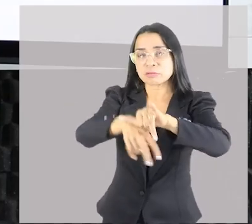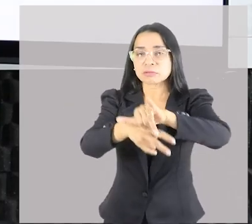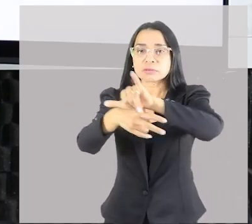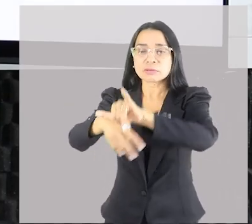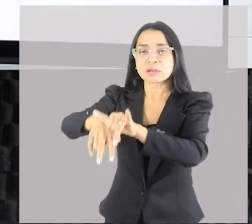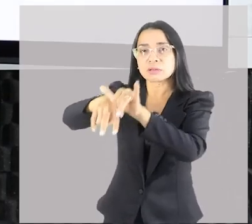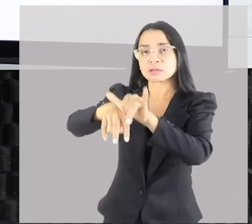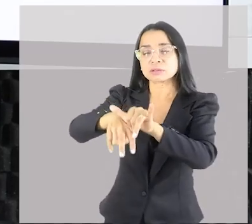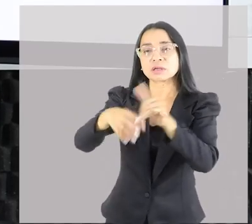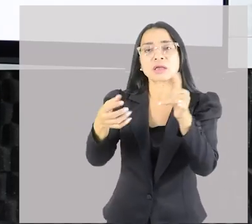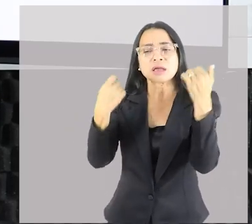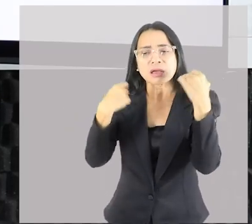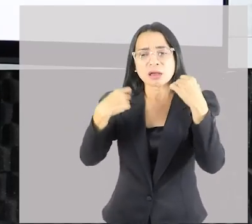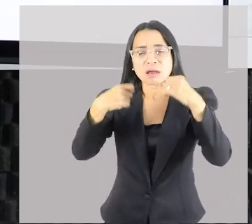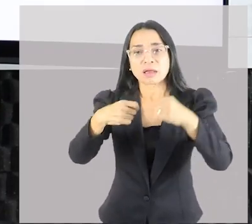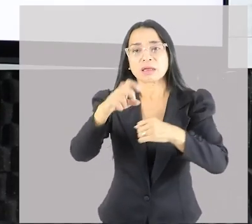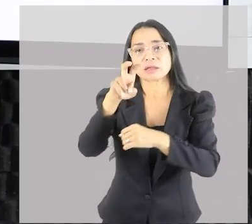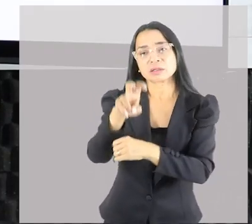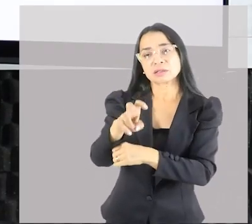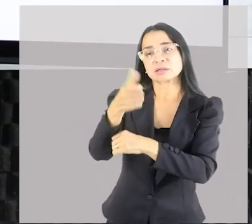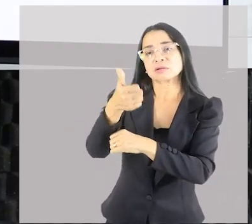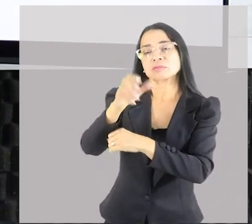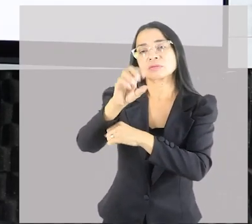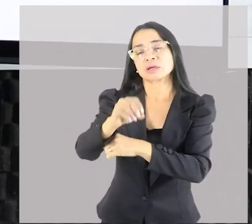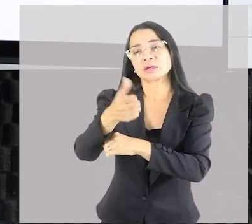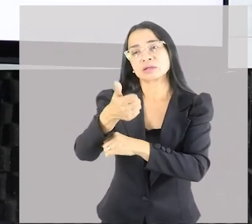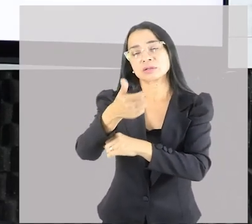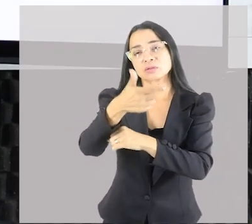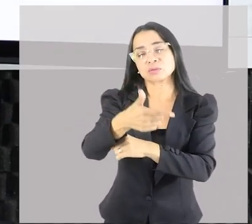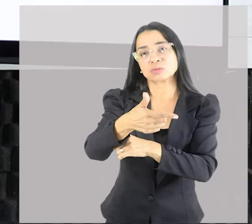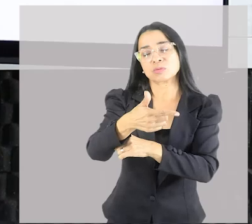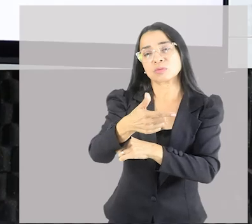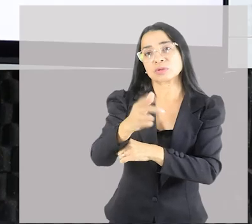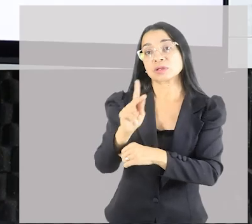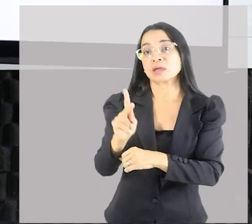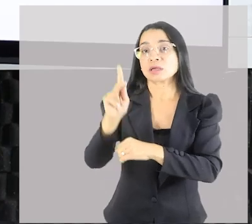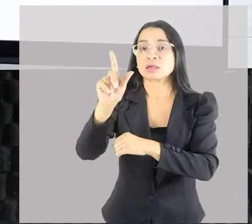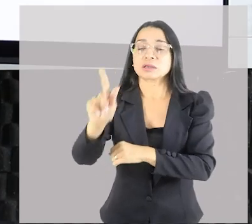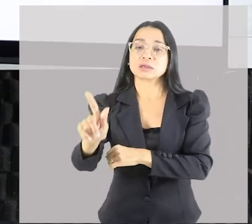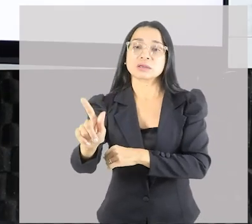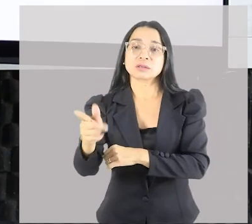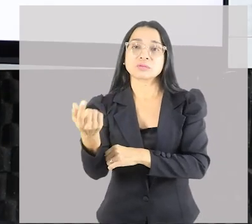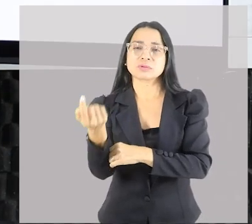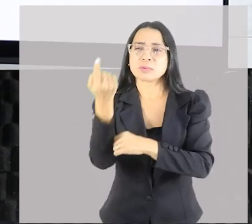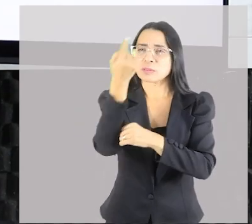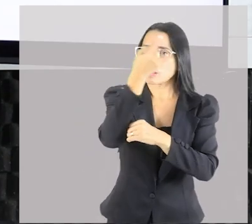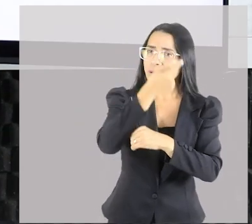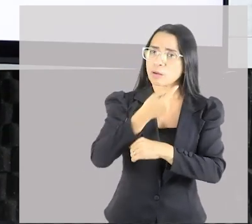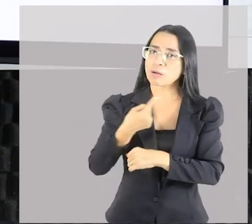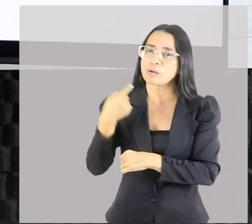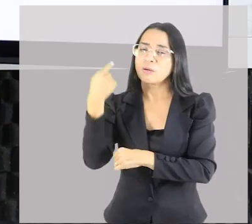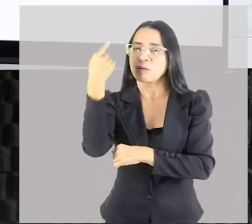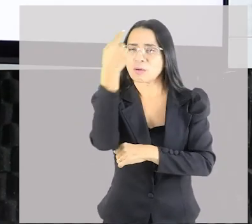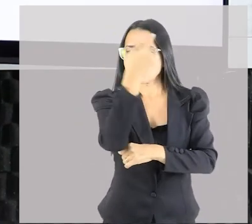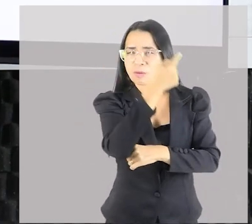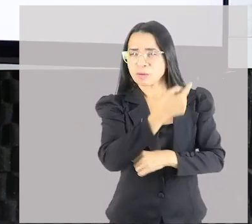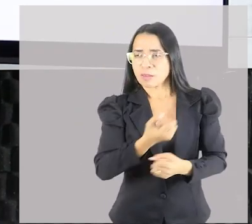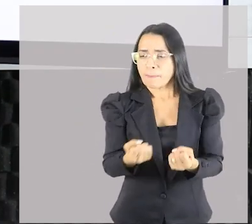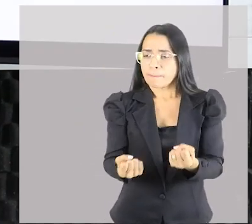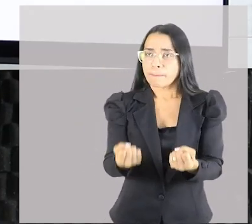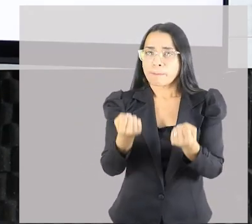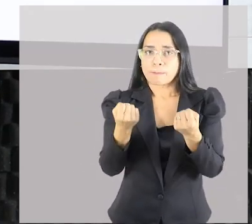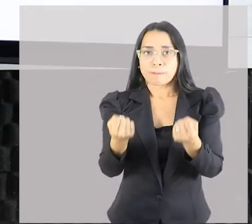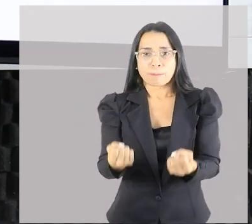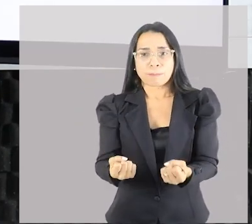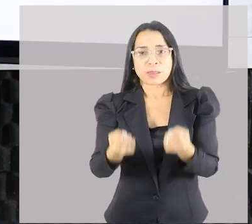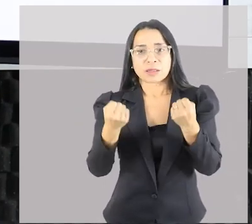12 quilos e passa horas. Pode ser menos, mas é só o couro do boi, que eu vou já falar para vocês, pesa pra caramba. E aí